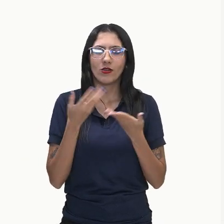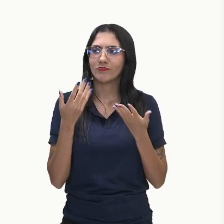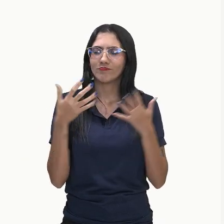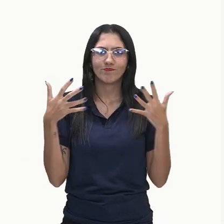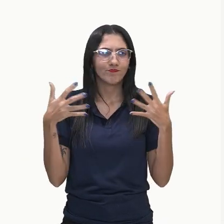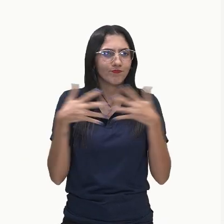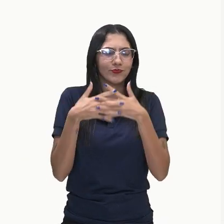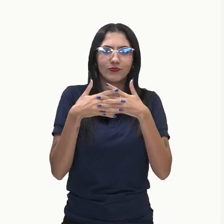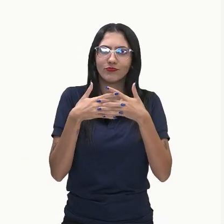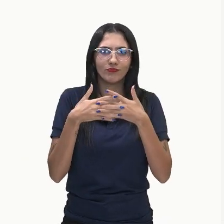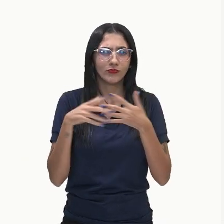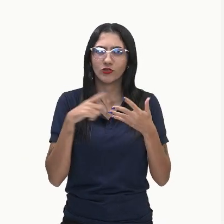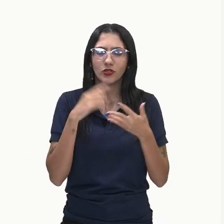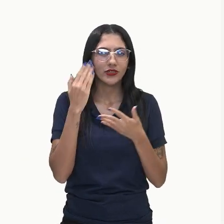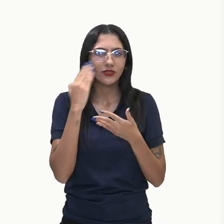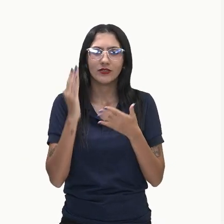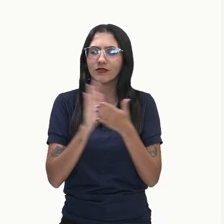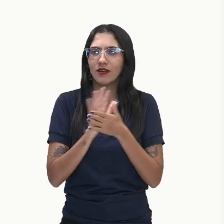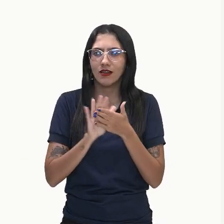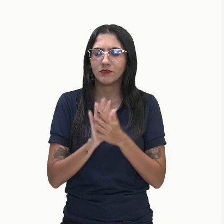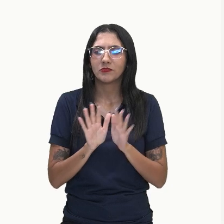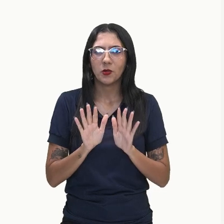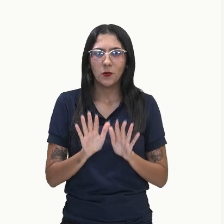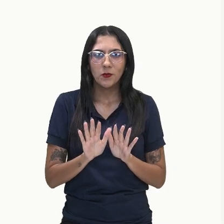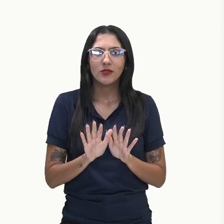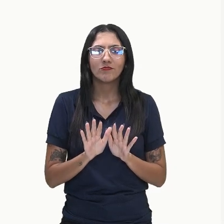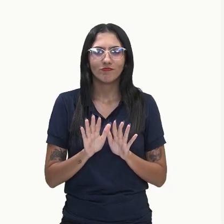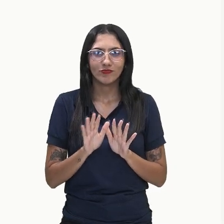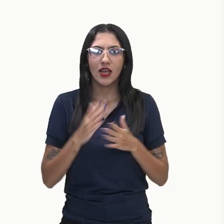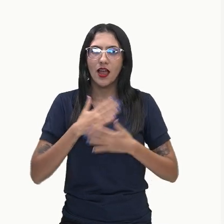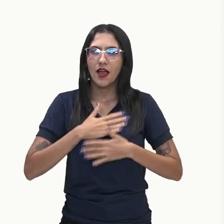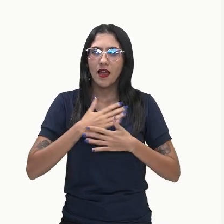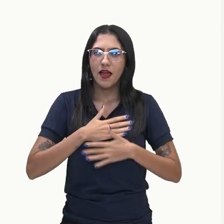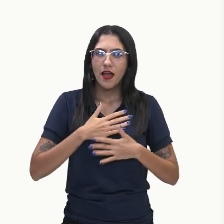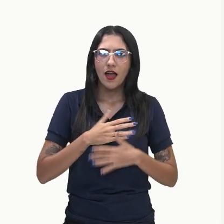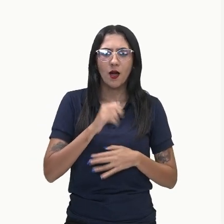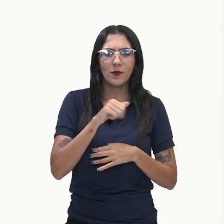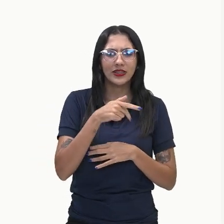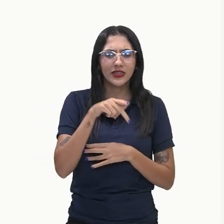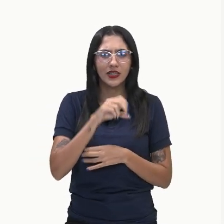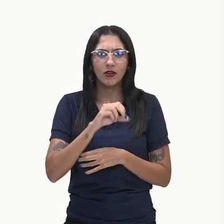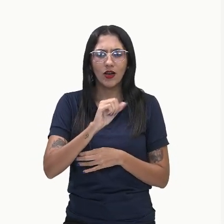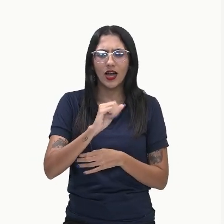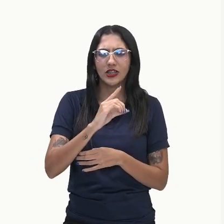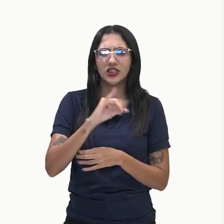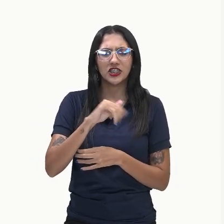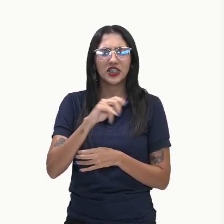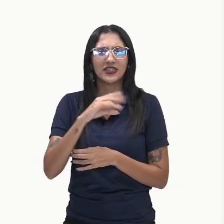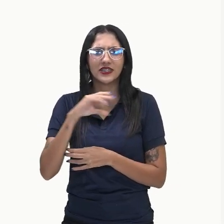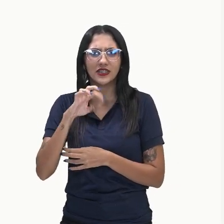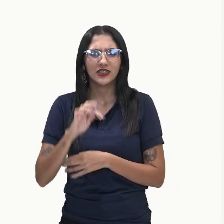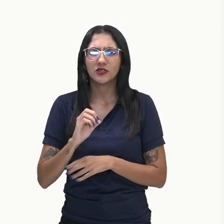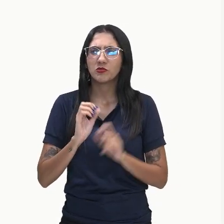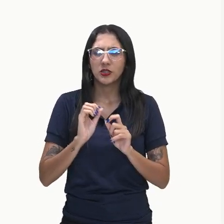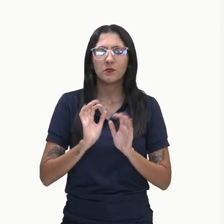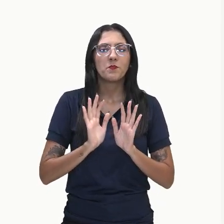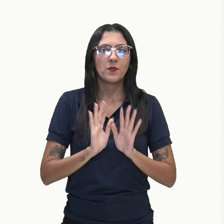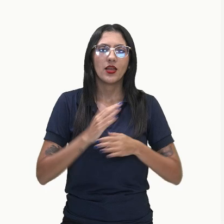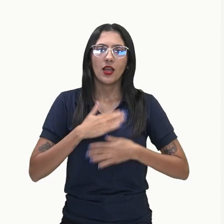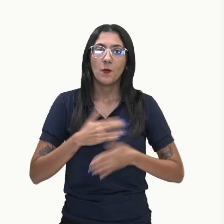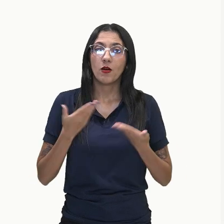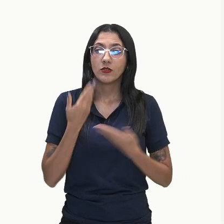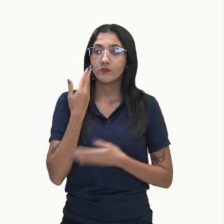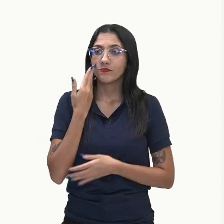porque eu não sei o que é adjacente. Eu também não sei o que é não adjacente, mas muita calma nessa hora. Vem aqui comigo